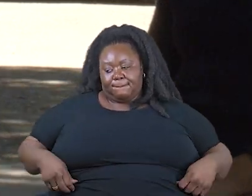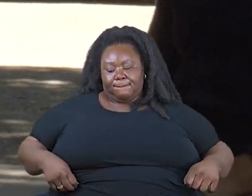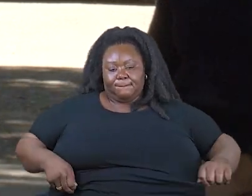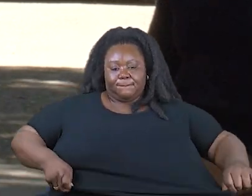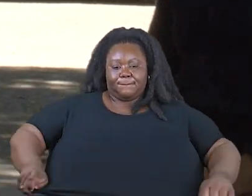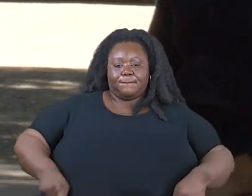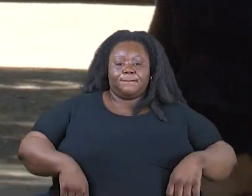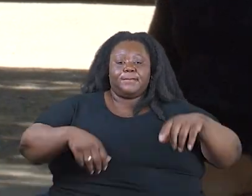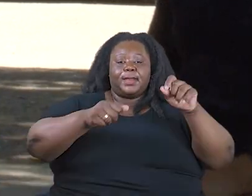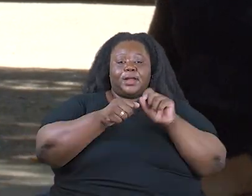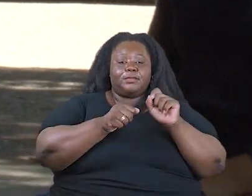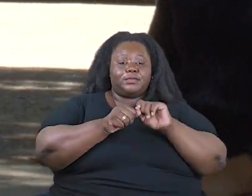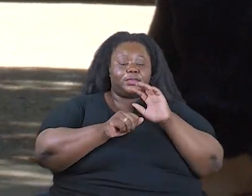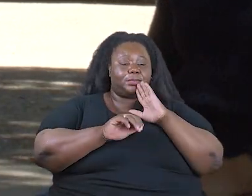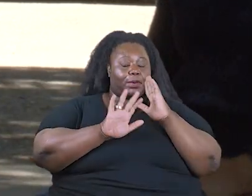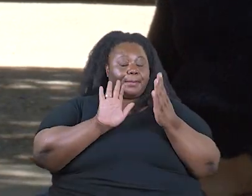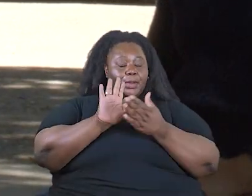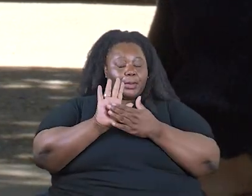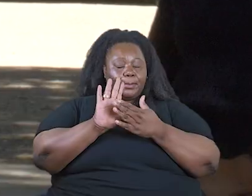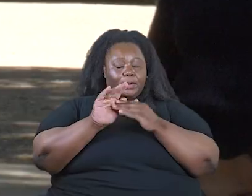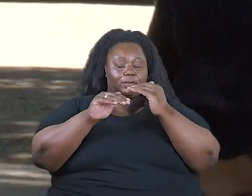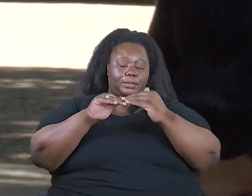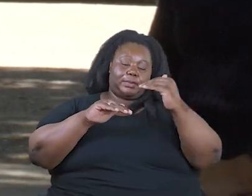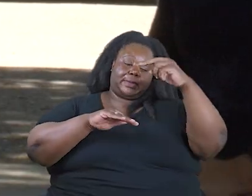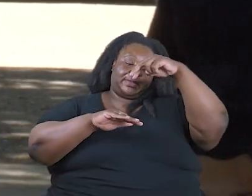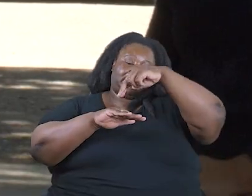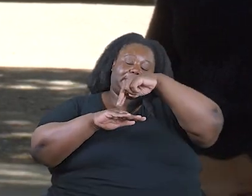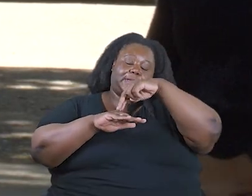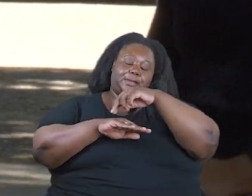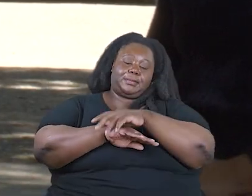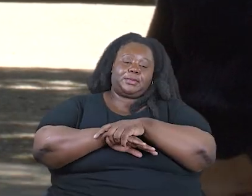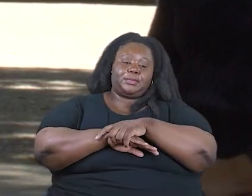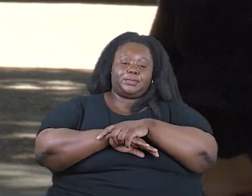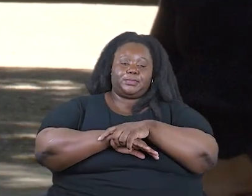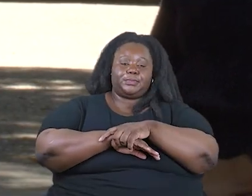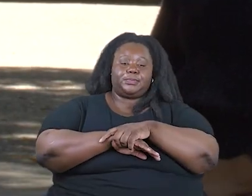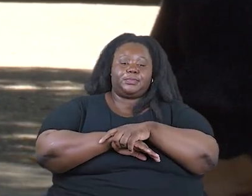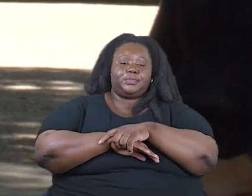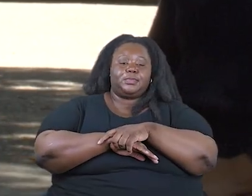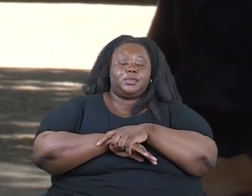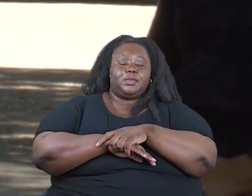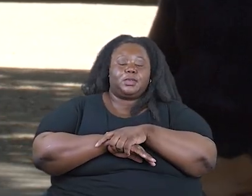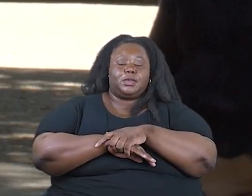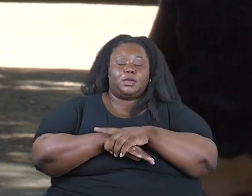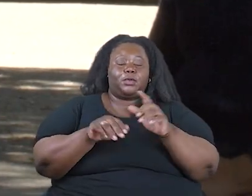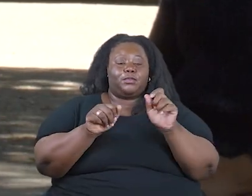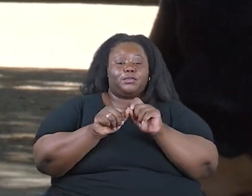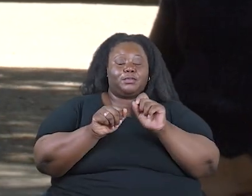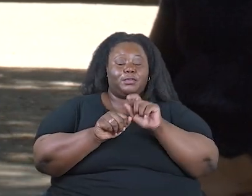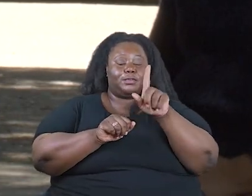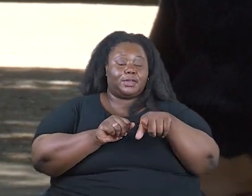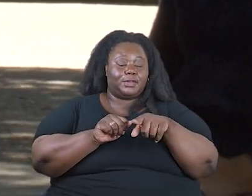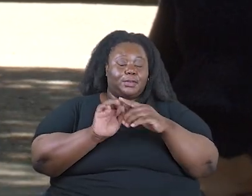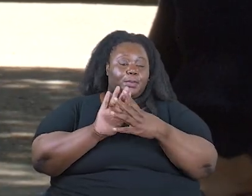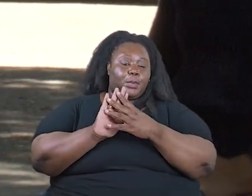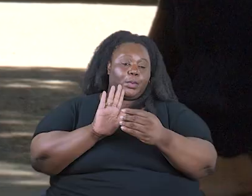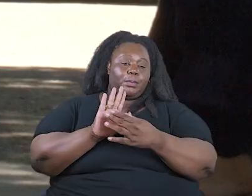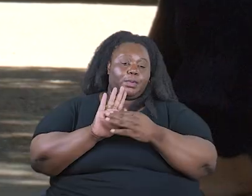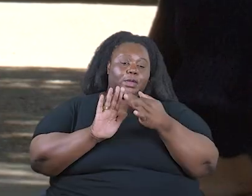colocar ela em cima de um pedestal próprio de partitura. E aí eu ia fazer uma reprodução